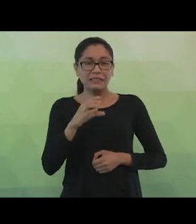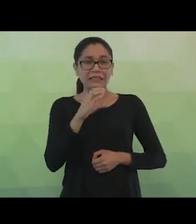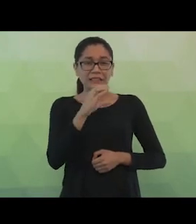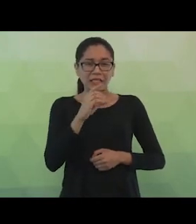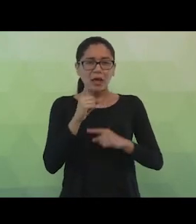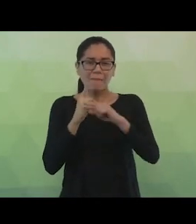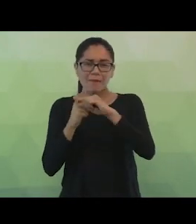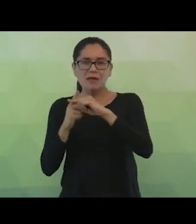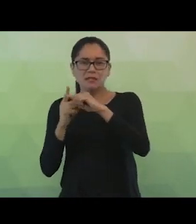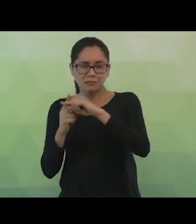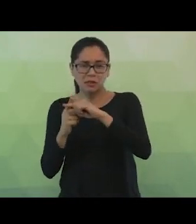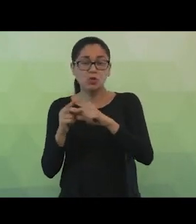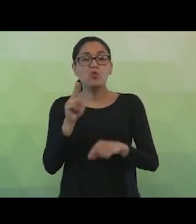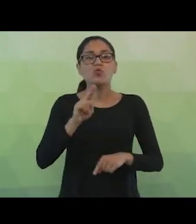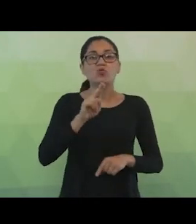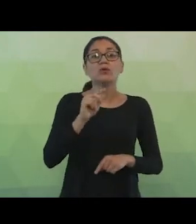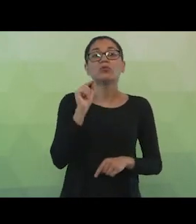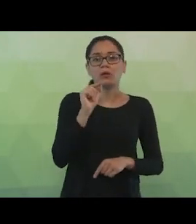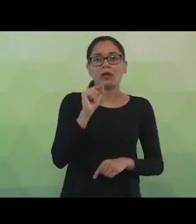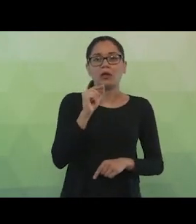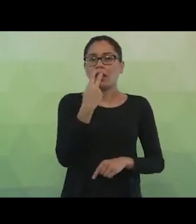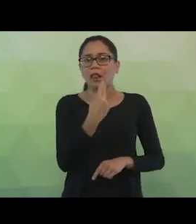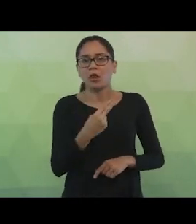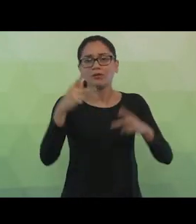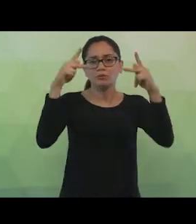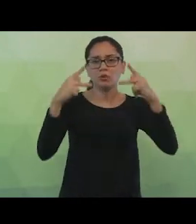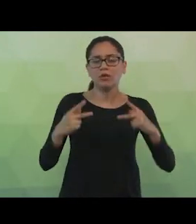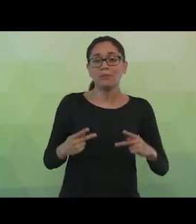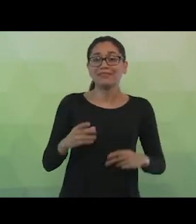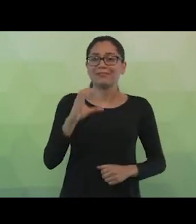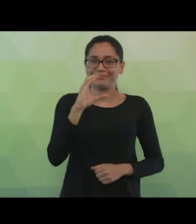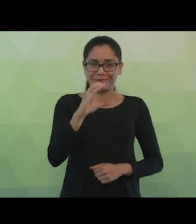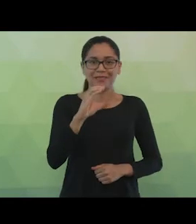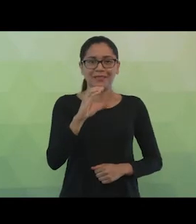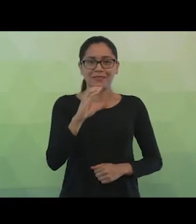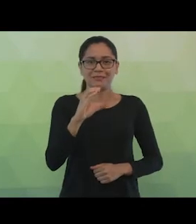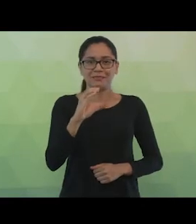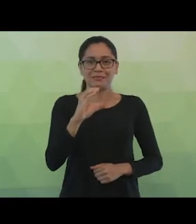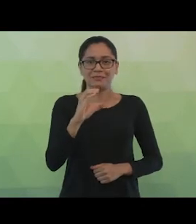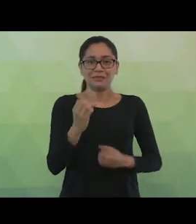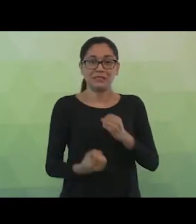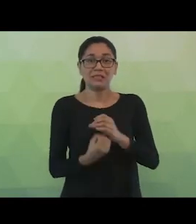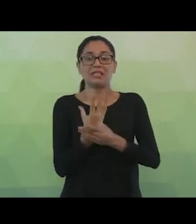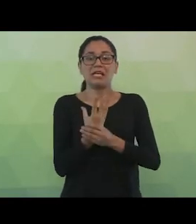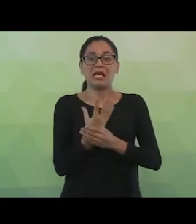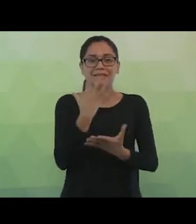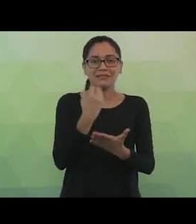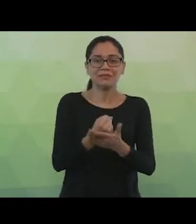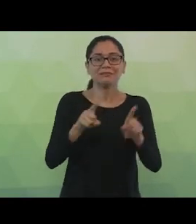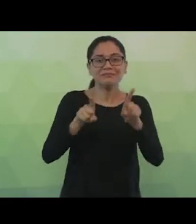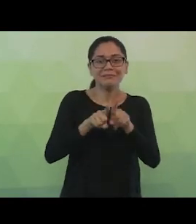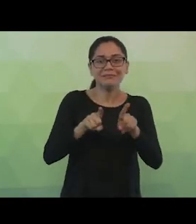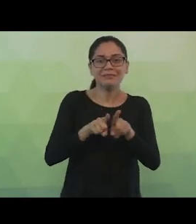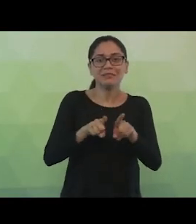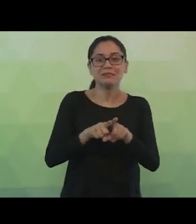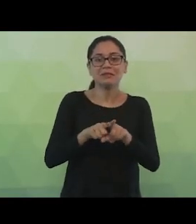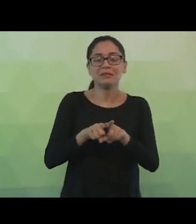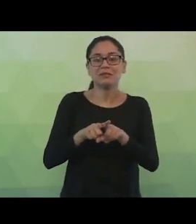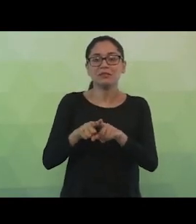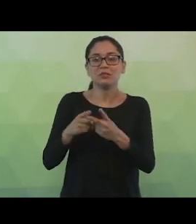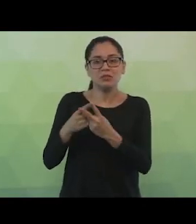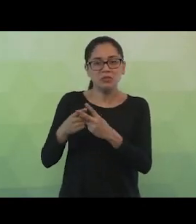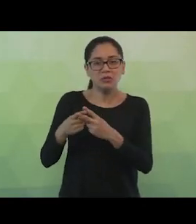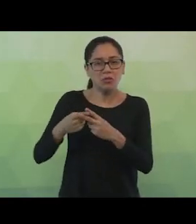C. Nela aprenderemos a criar, salvar, executar e corrigir os arquivos que possuem a